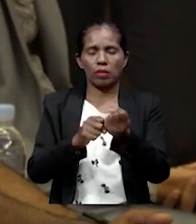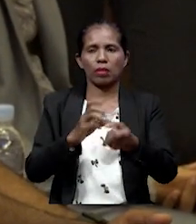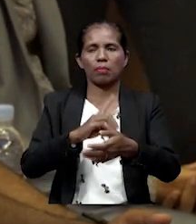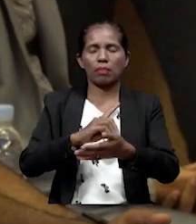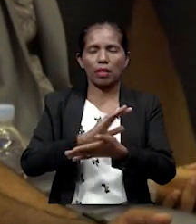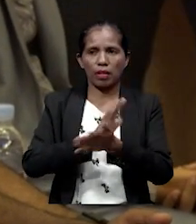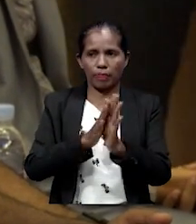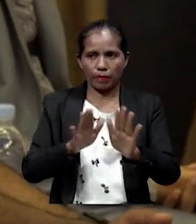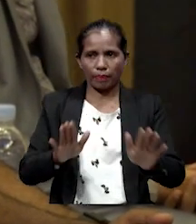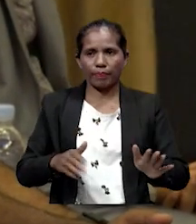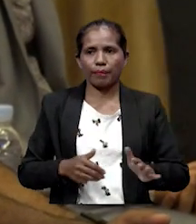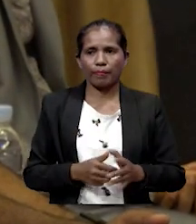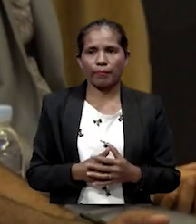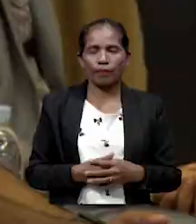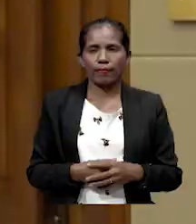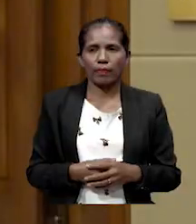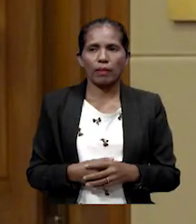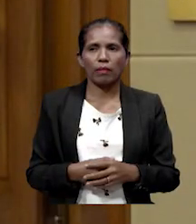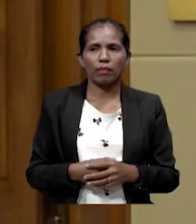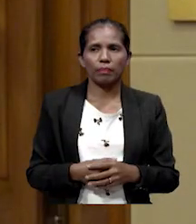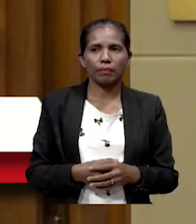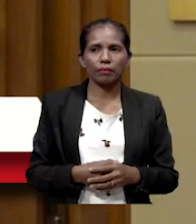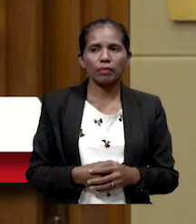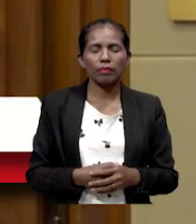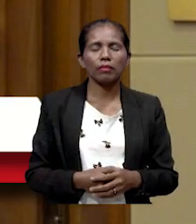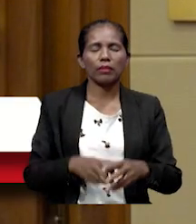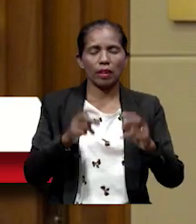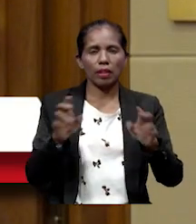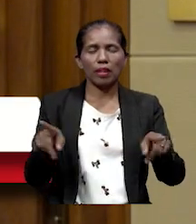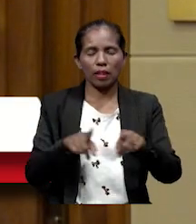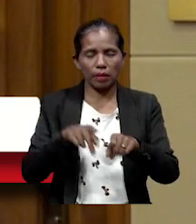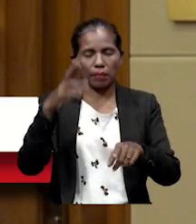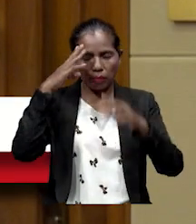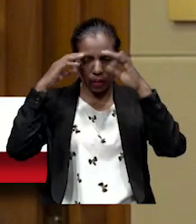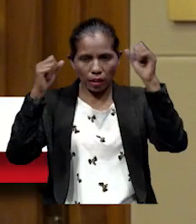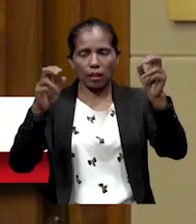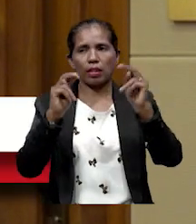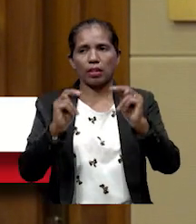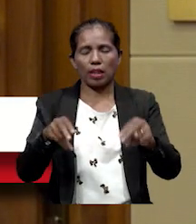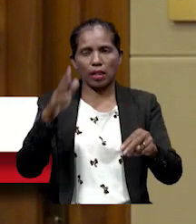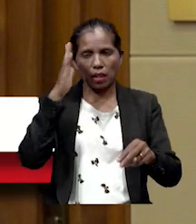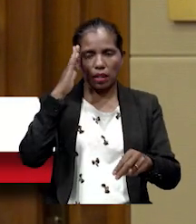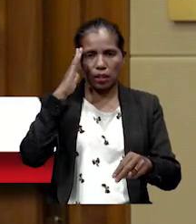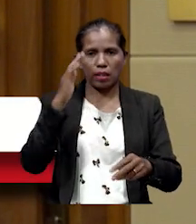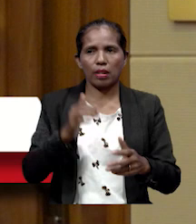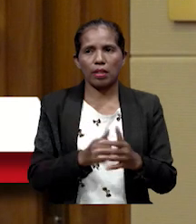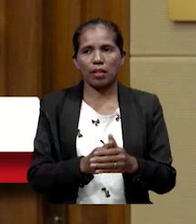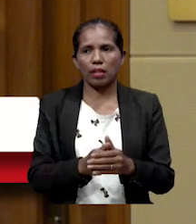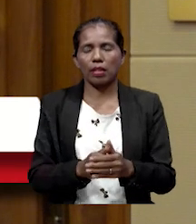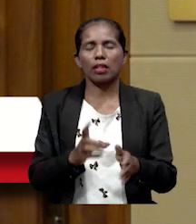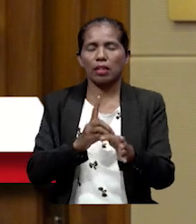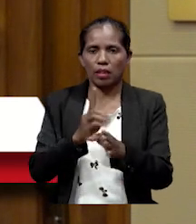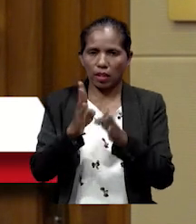os presidentes da República, em que reconhecem, mérito, treinador